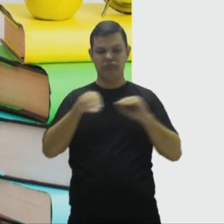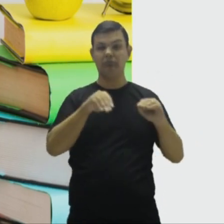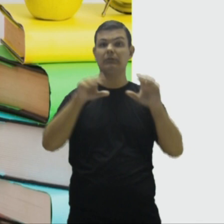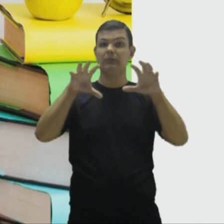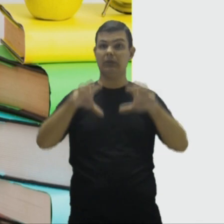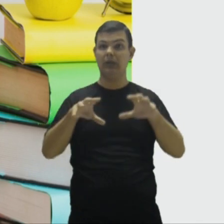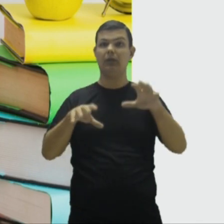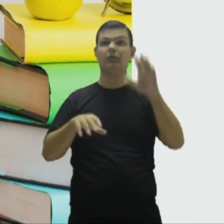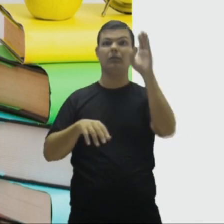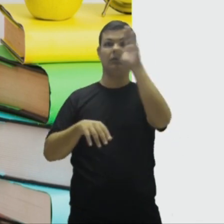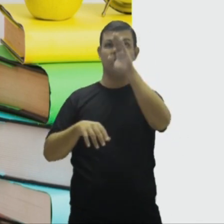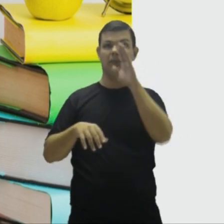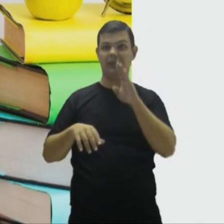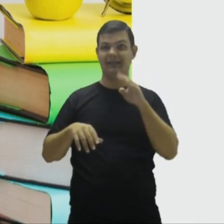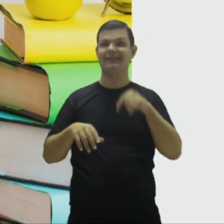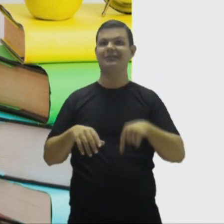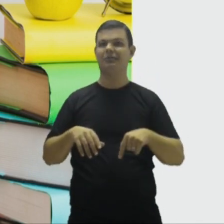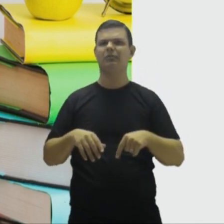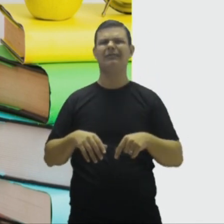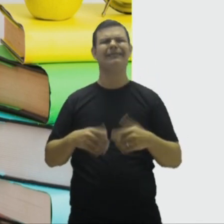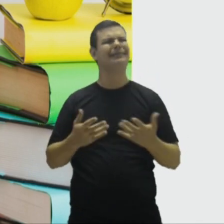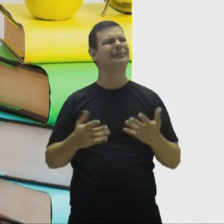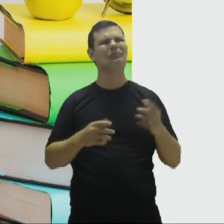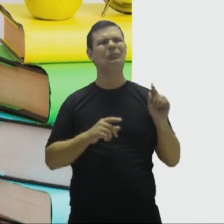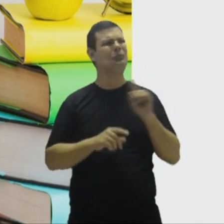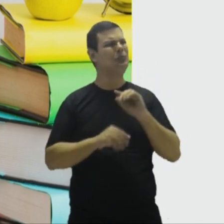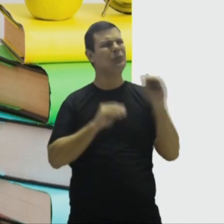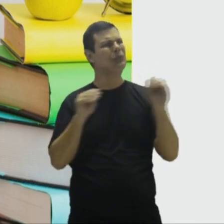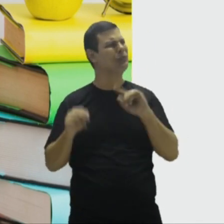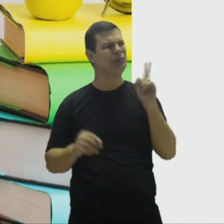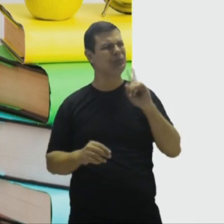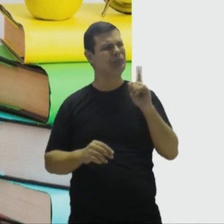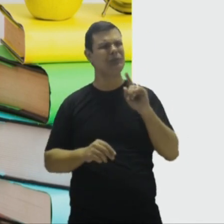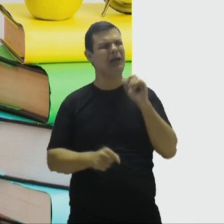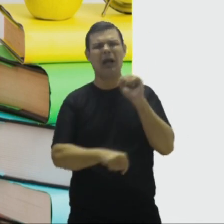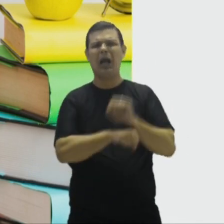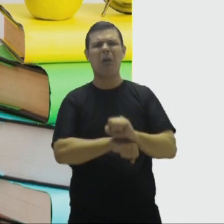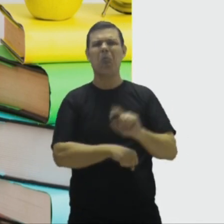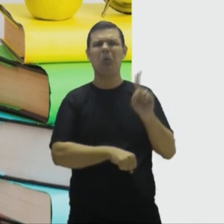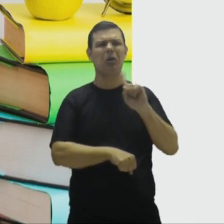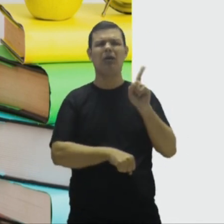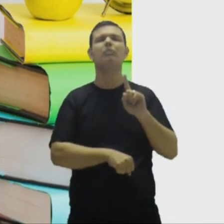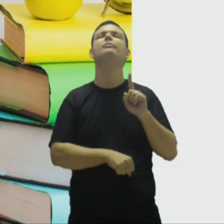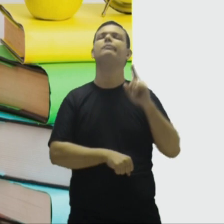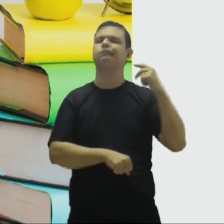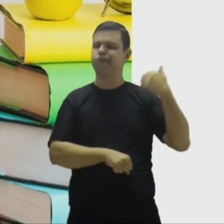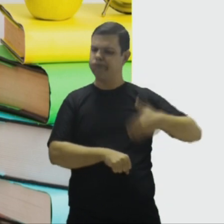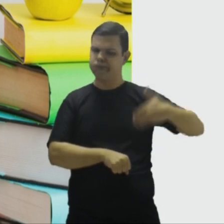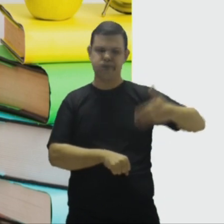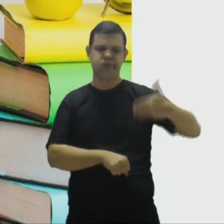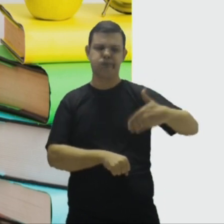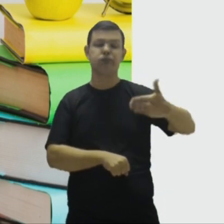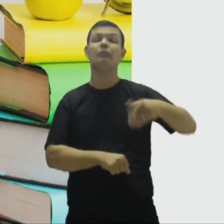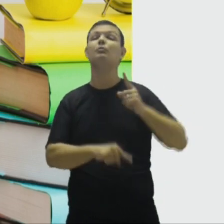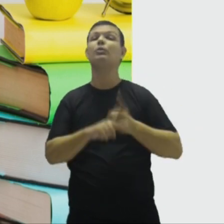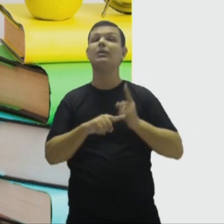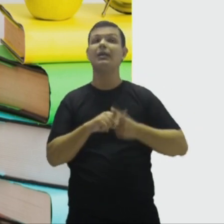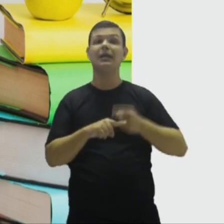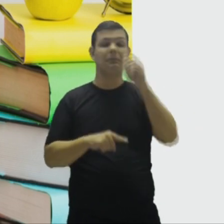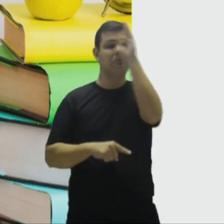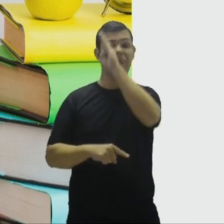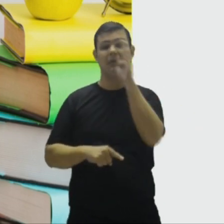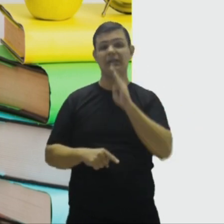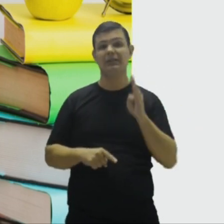país. O professor ainda não acabou essa parte de migração, ainda não. Ela é muito extensa, porque o Brasil, como nós vimos na